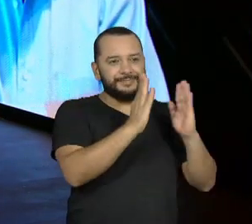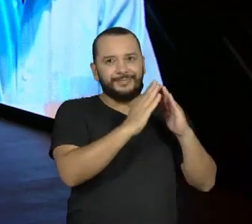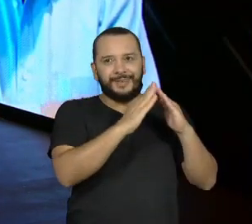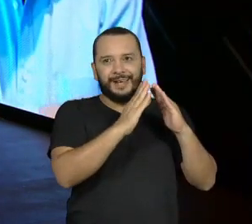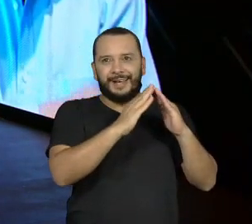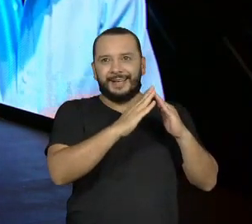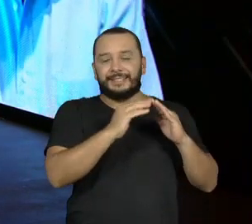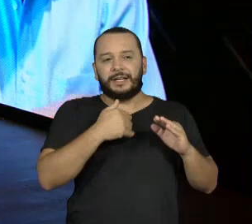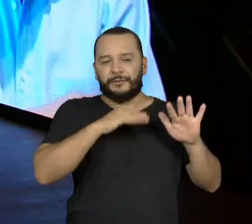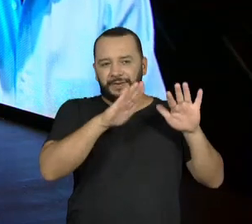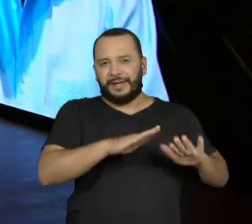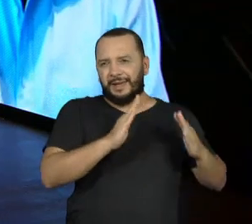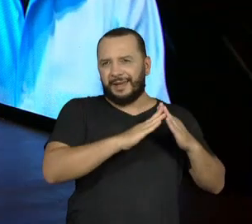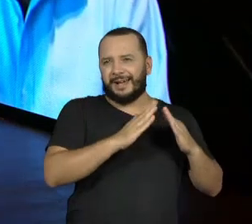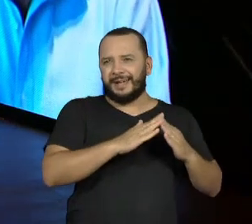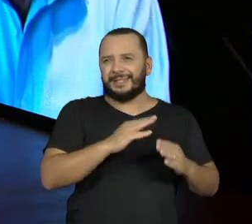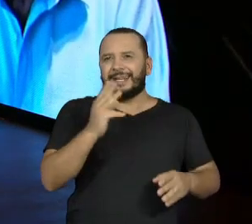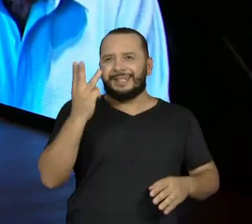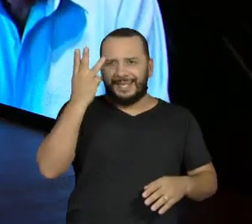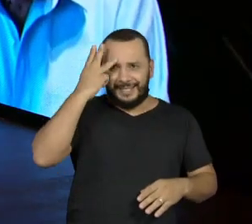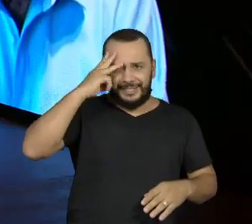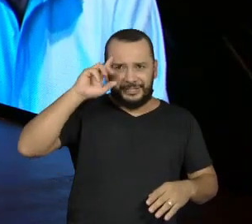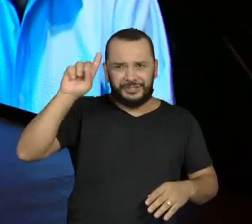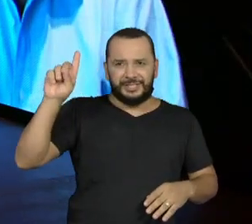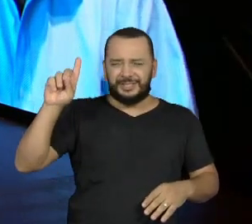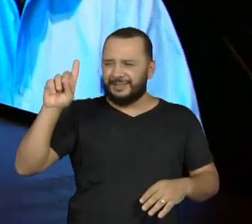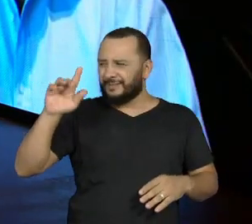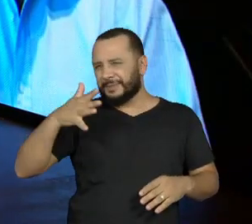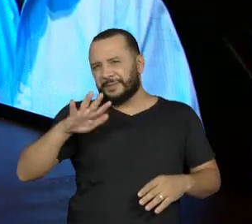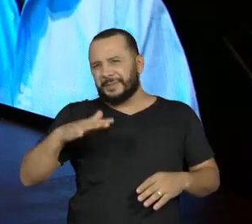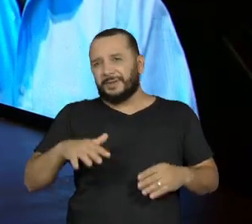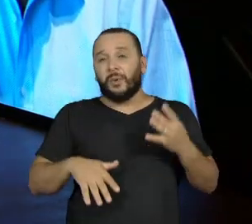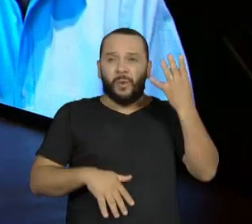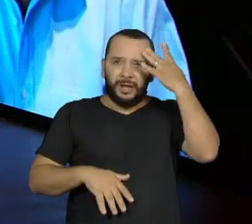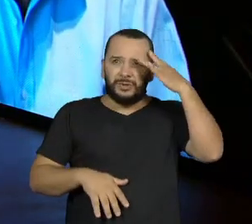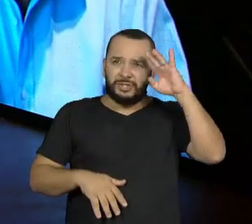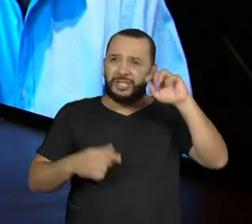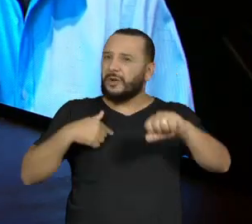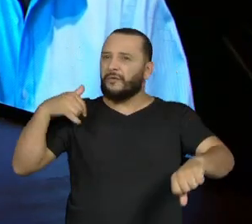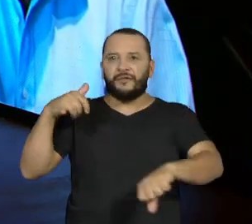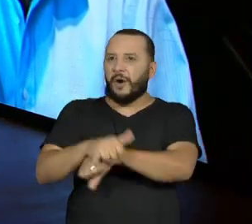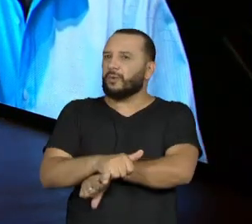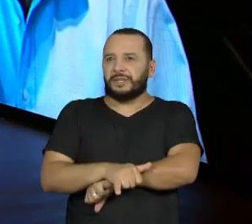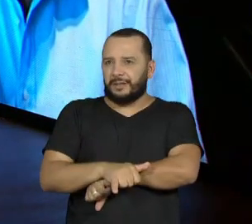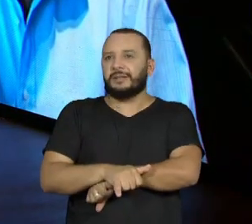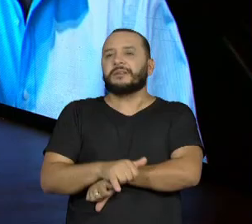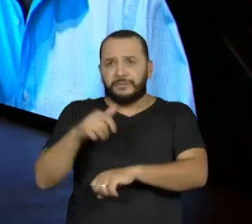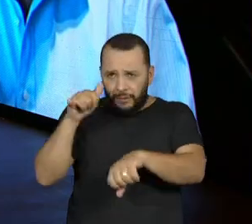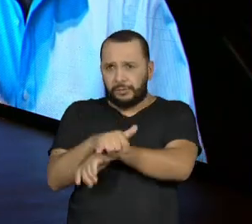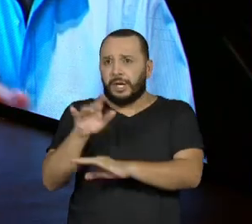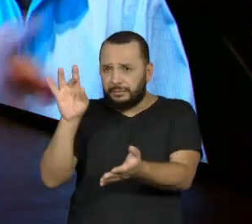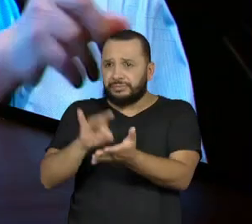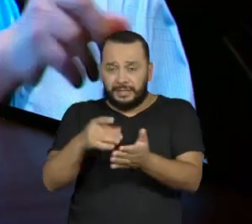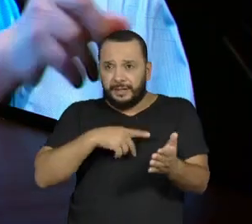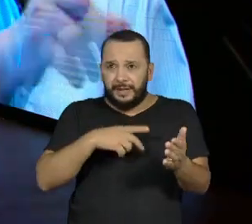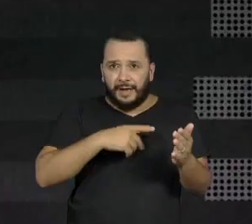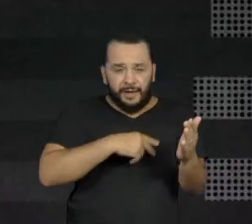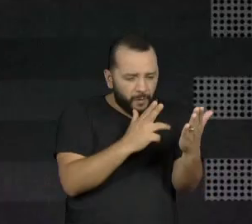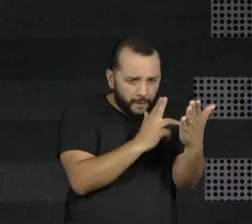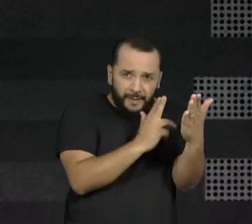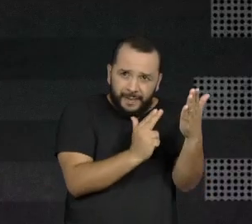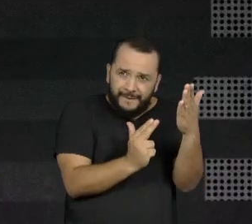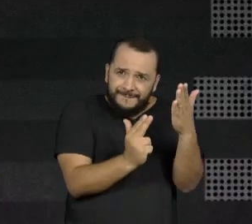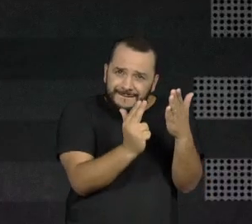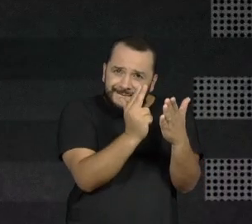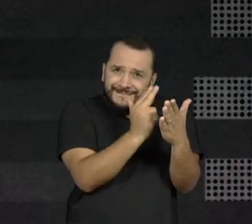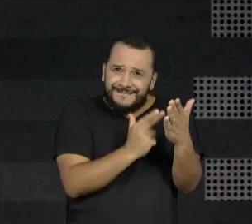uns 3, 4 dias, não fui trabalhar no jornal e fiquei desenhando, treinando uma historinha, uma página